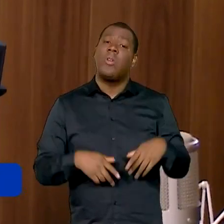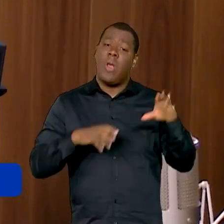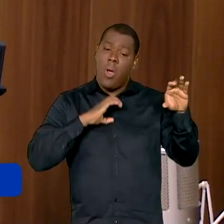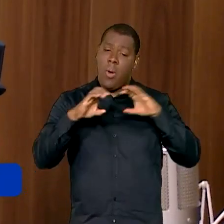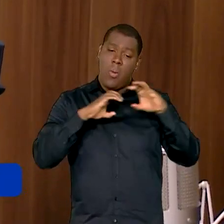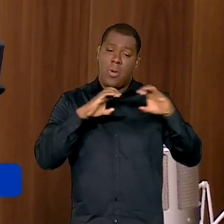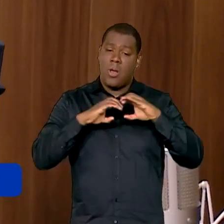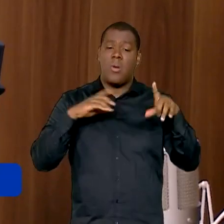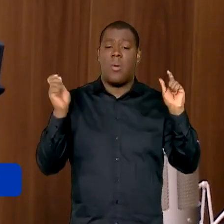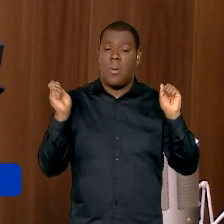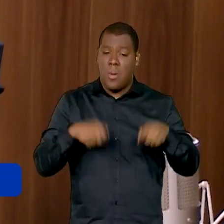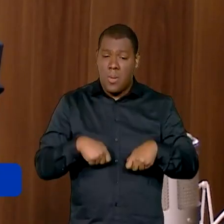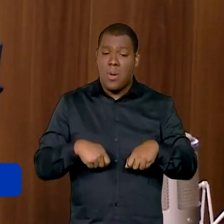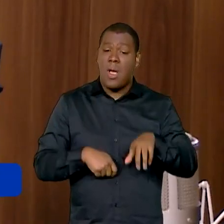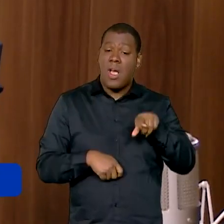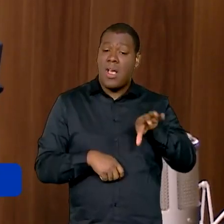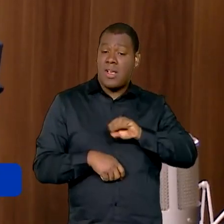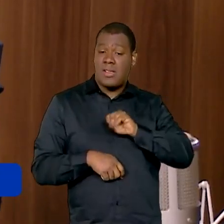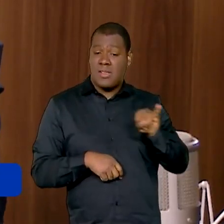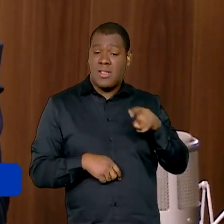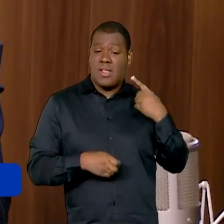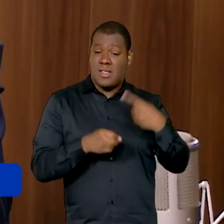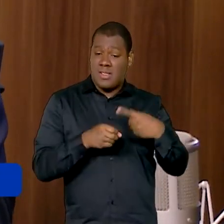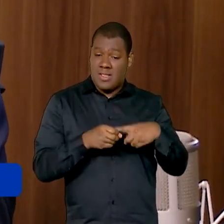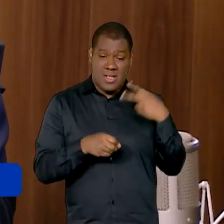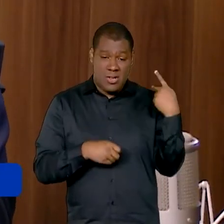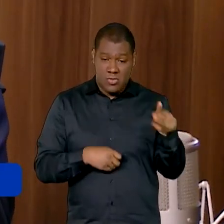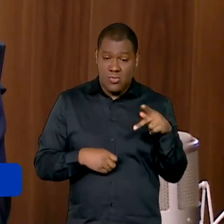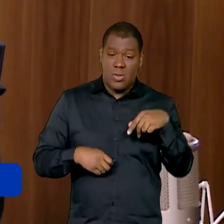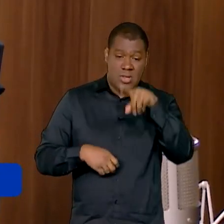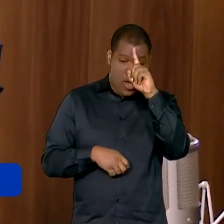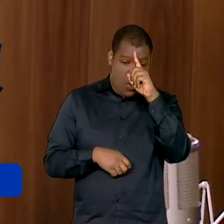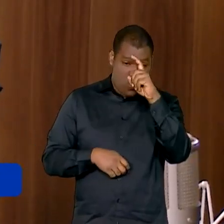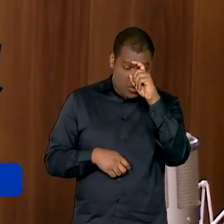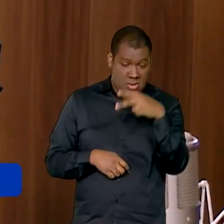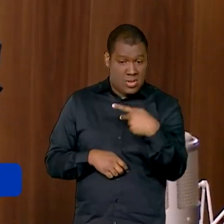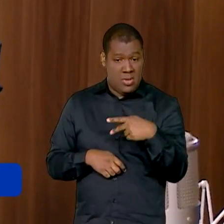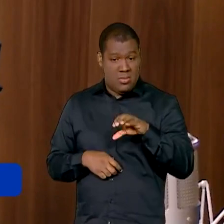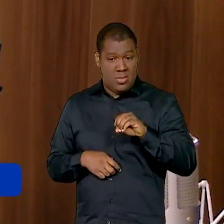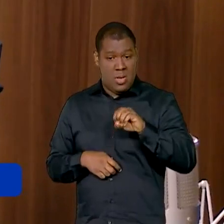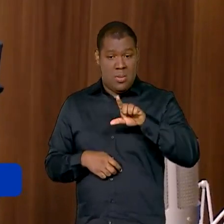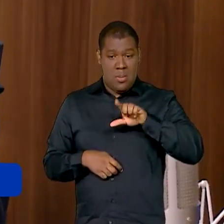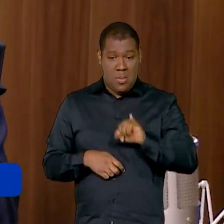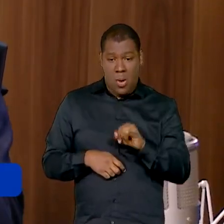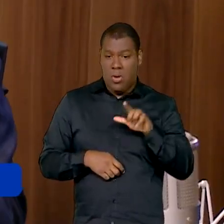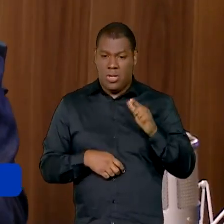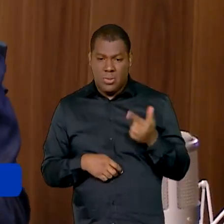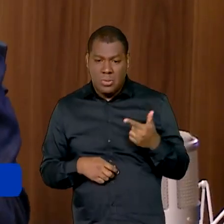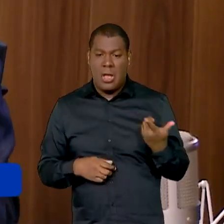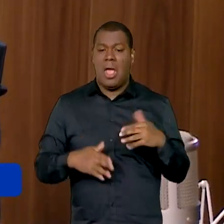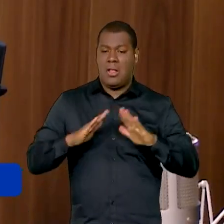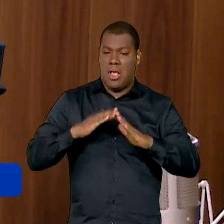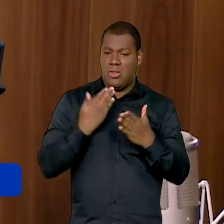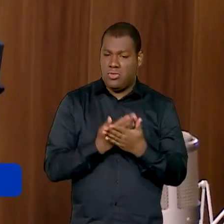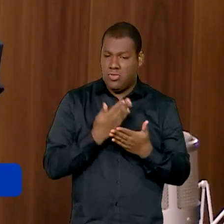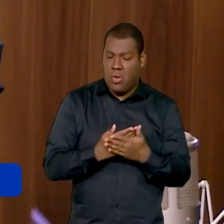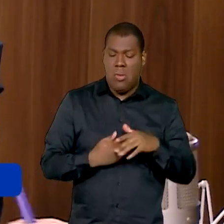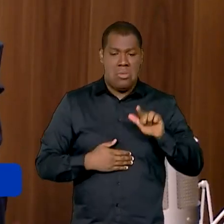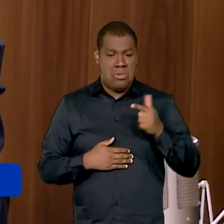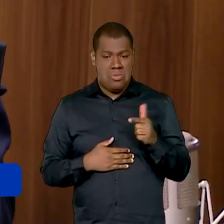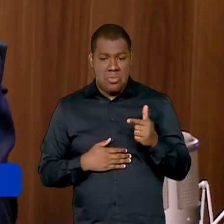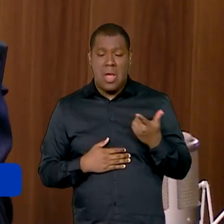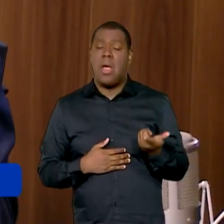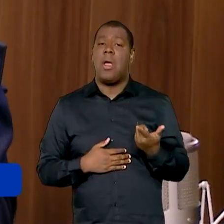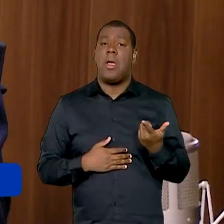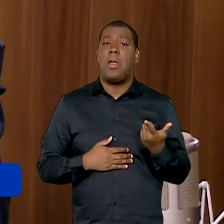se a sua cidade não foi contemplada com uma maternidade, casa de parto, com uma policlínica, com uma escola, com uma creche, pode procurar o deputado e dizer: